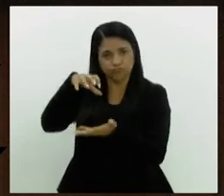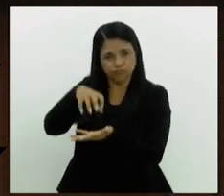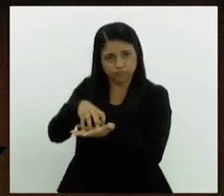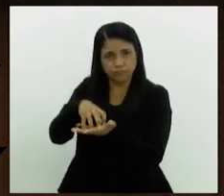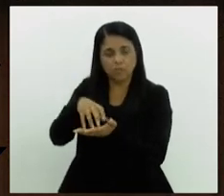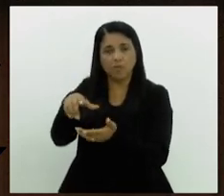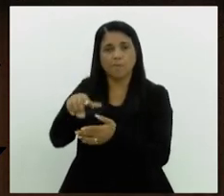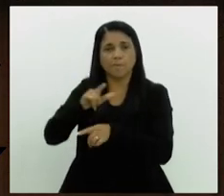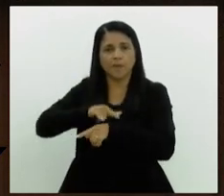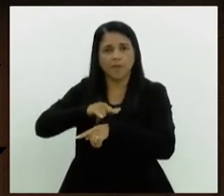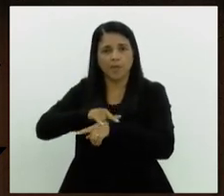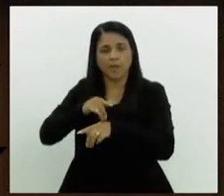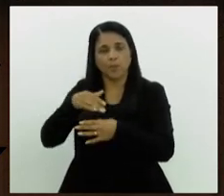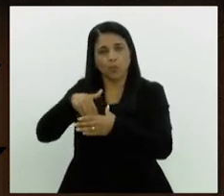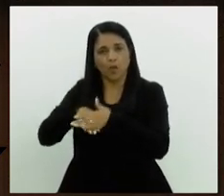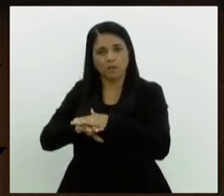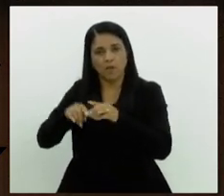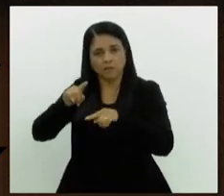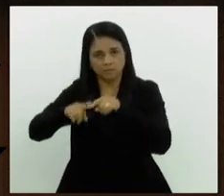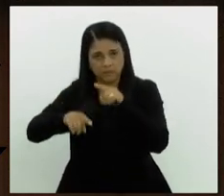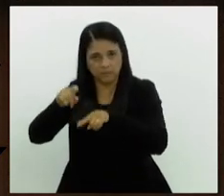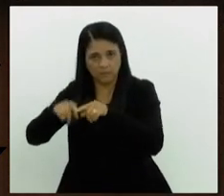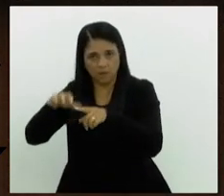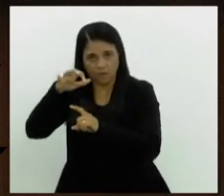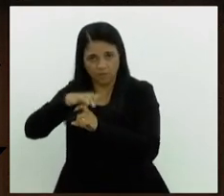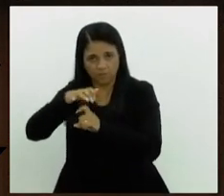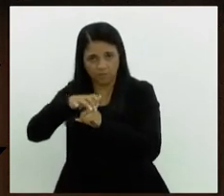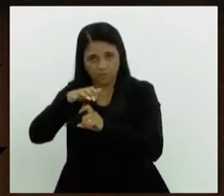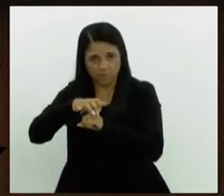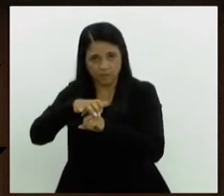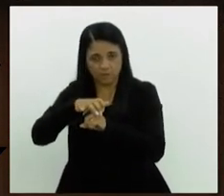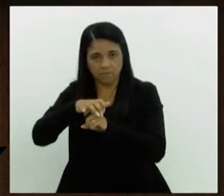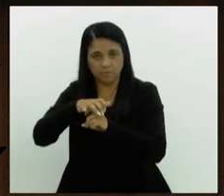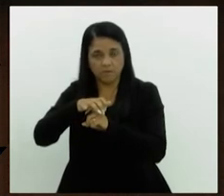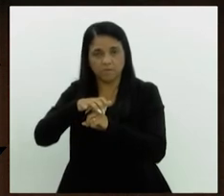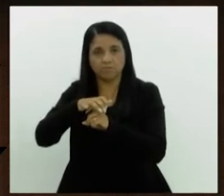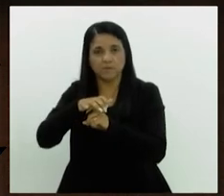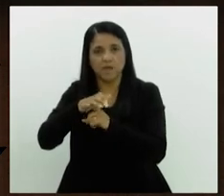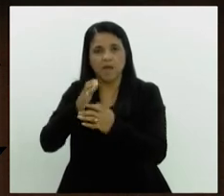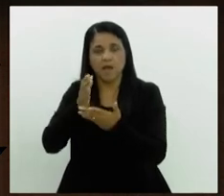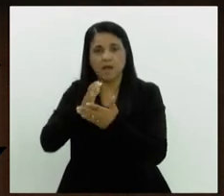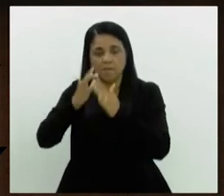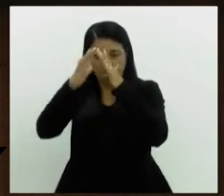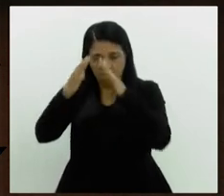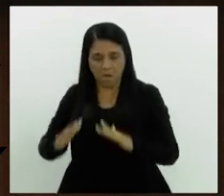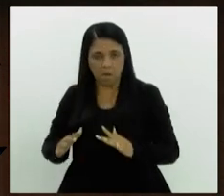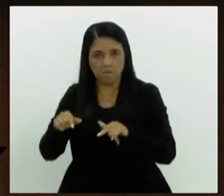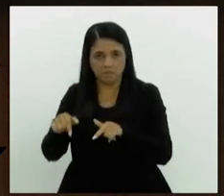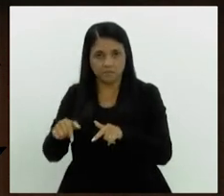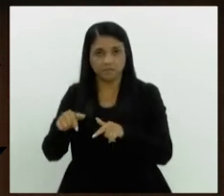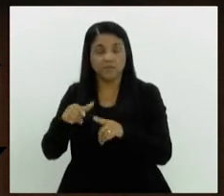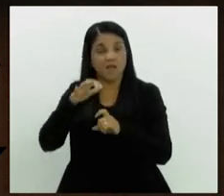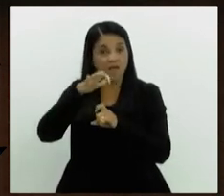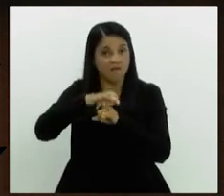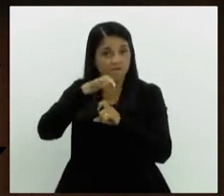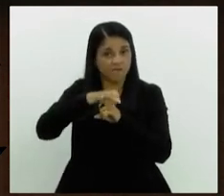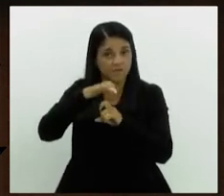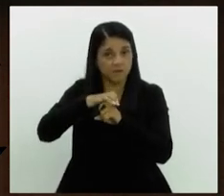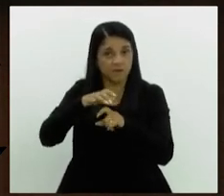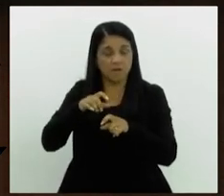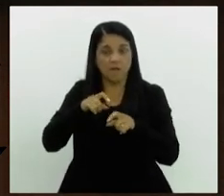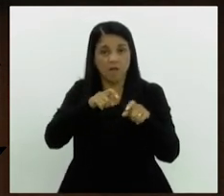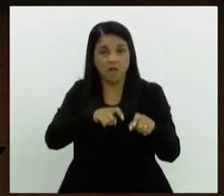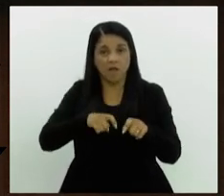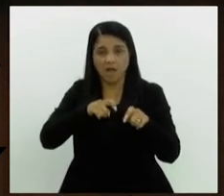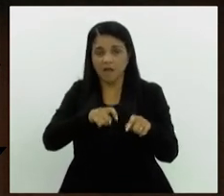os equipamentos da feira, para derrubar o imóvel. A Feira Agroecológica de Teresópolis, ela é uma das pioneiras no